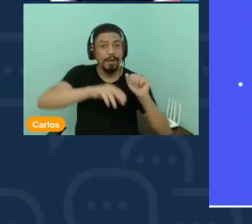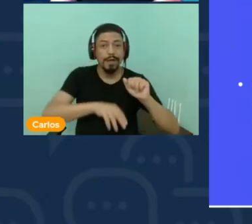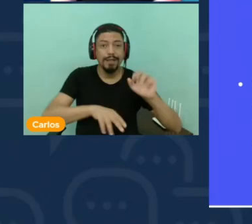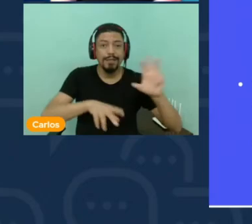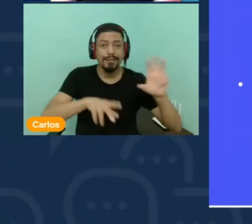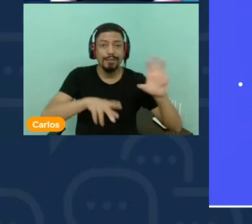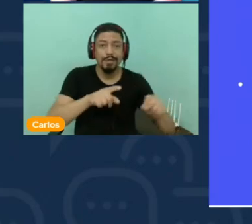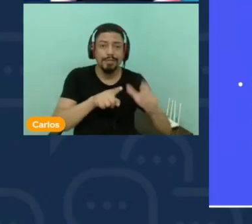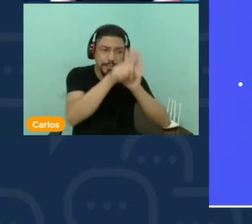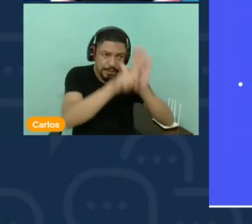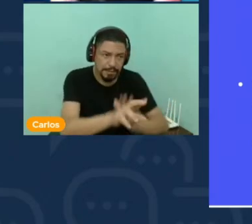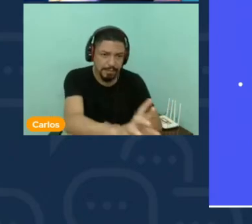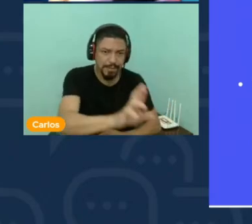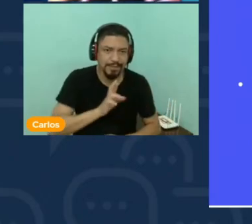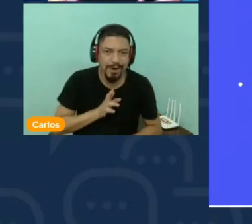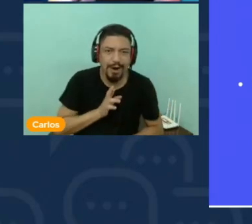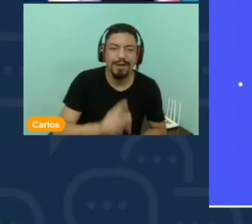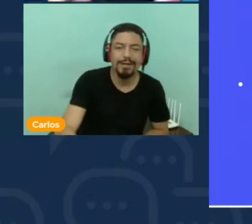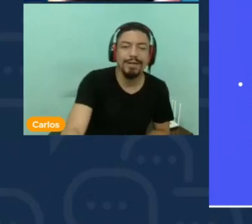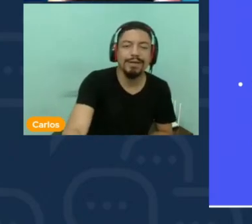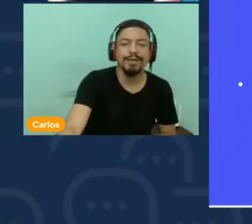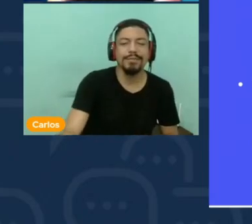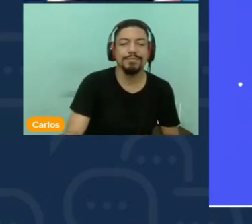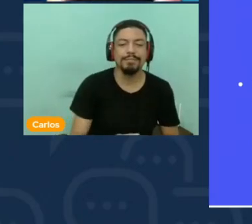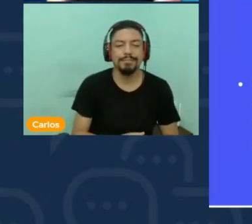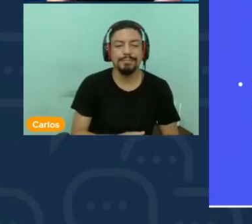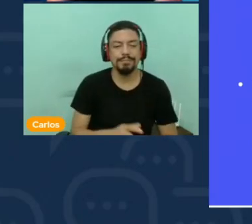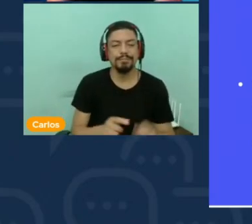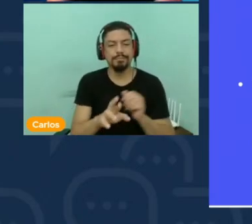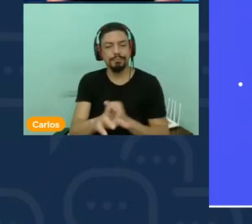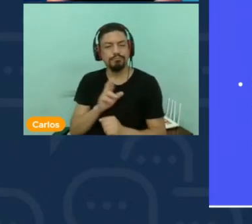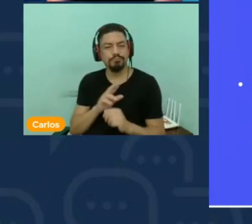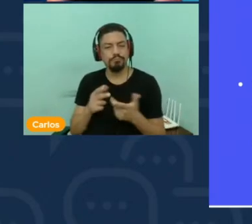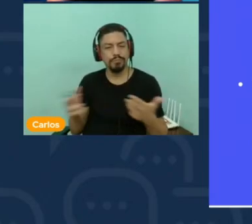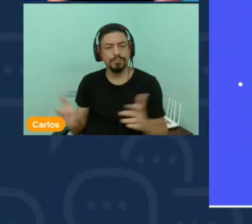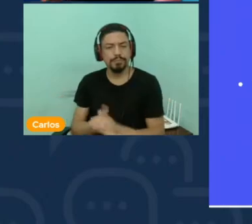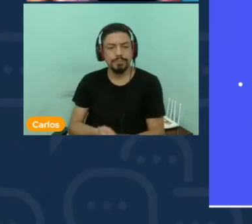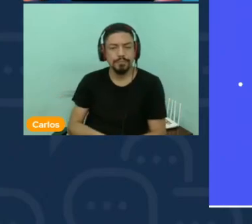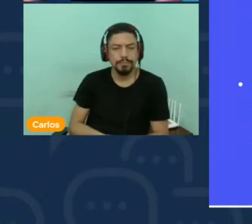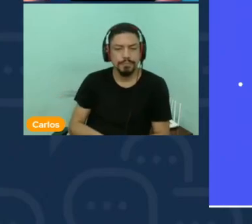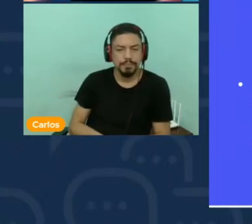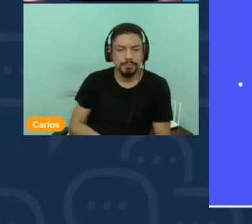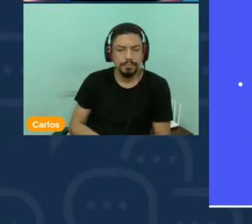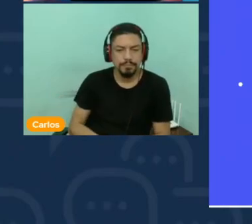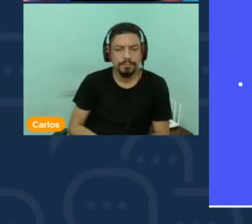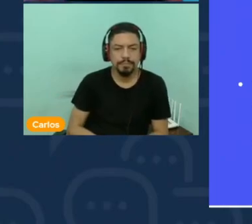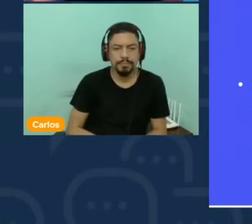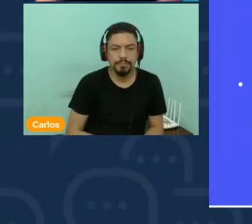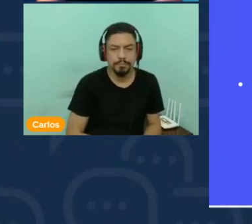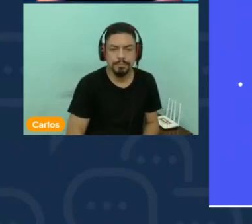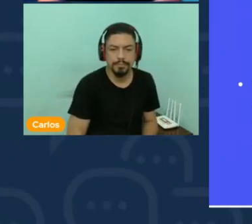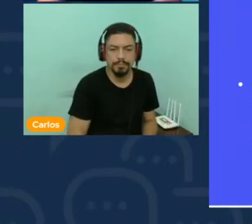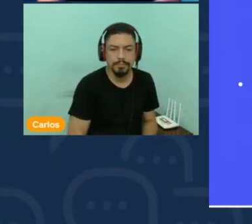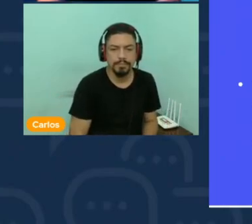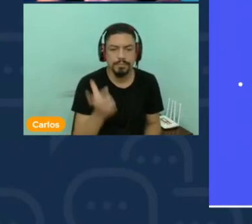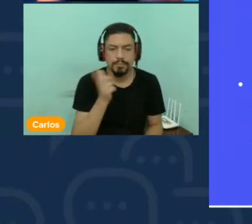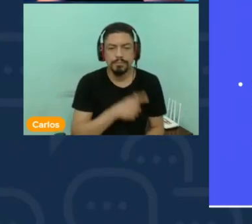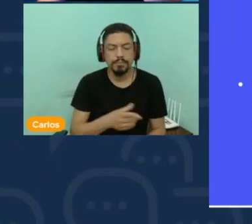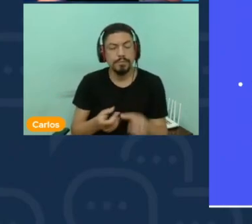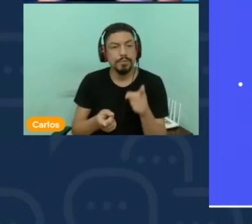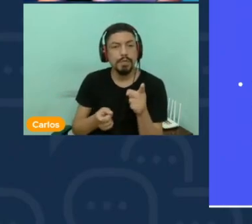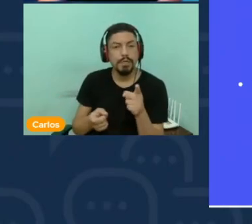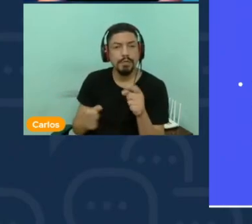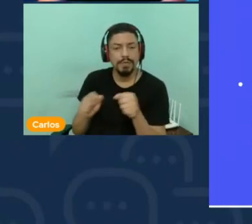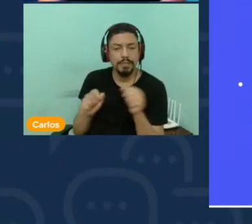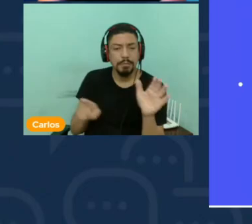da conta. E ele vai te trazer essas respostas. Então, eu posso fazer perguntas sobre serviços,